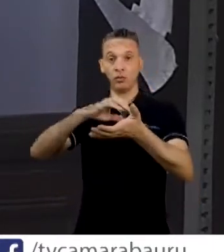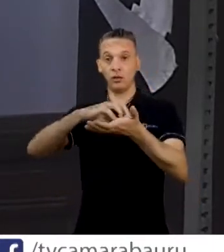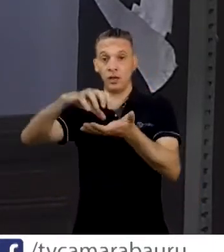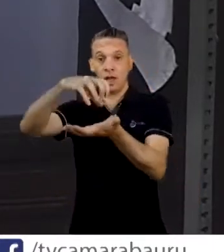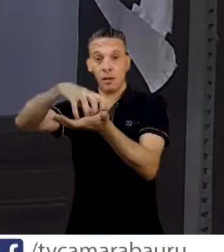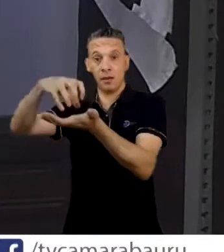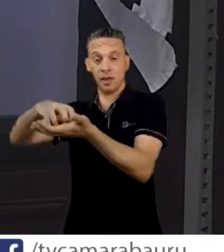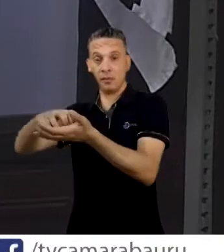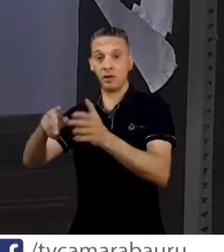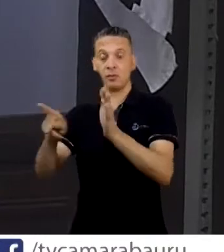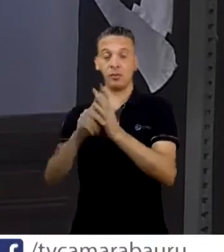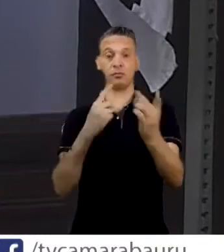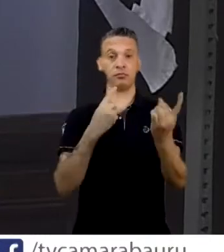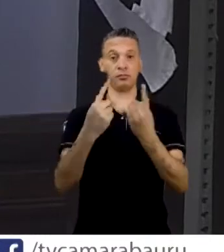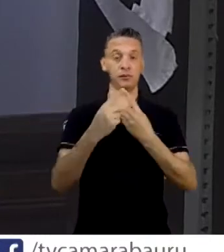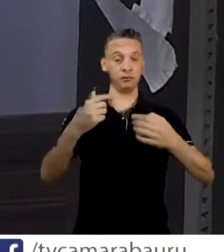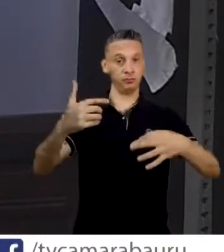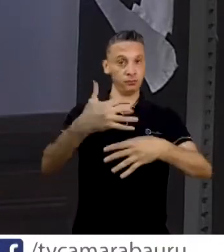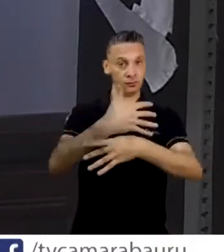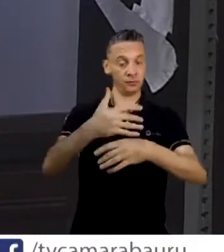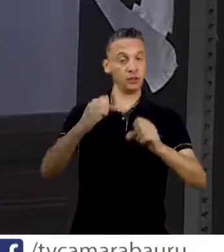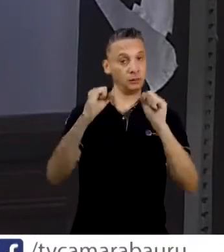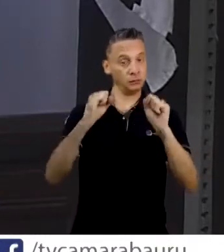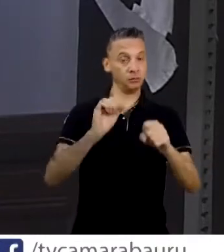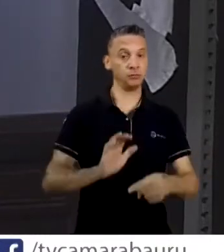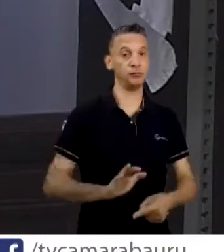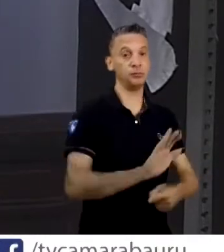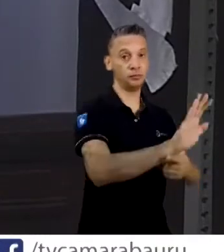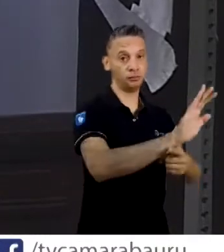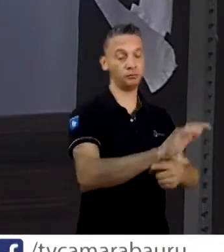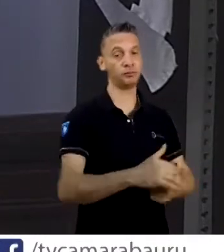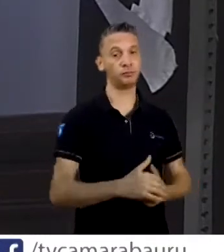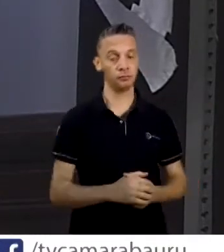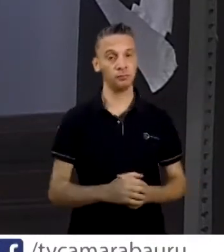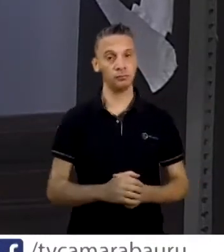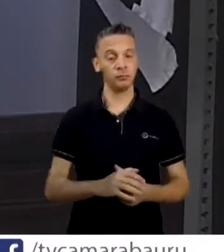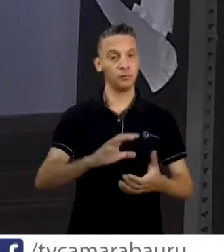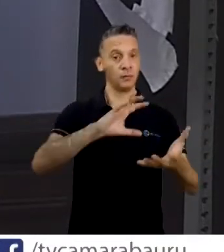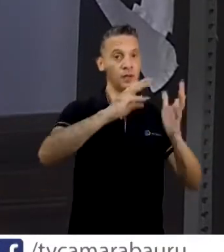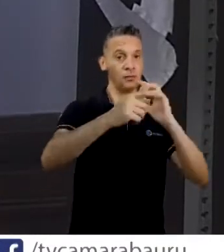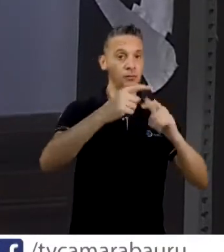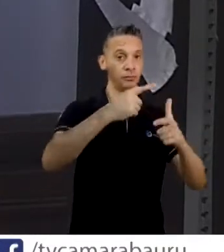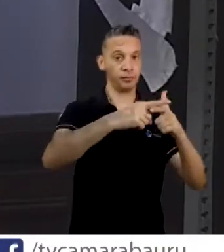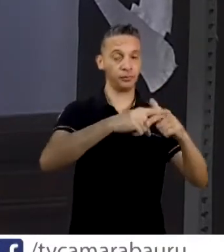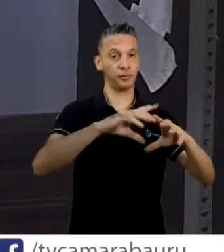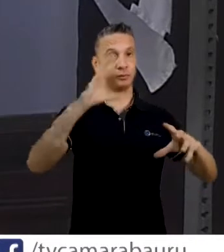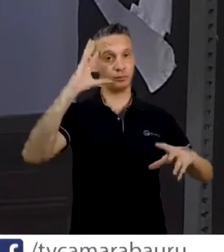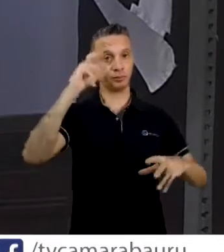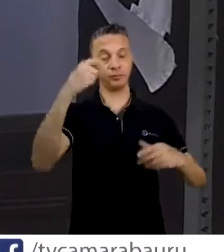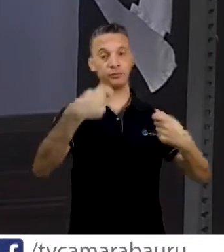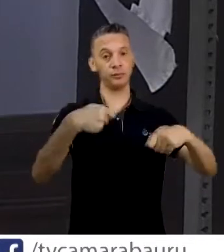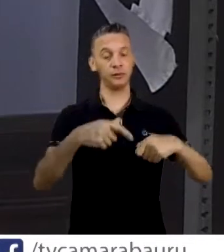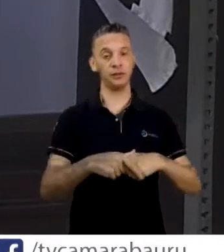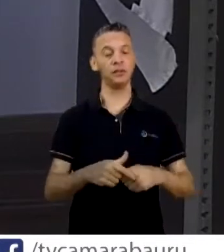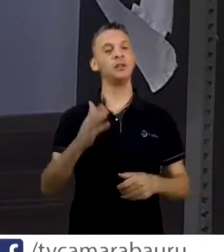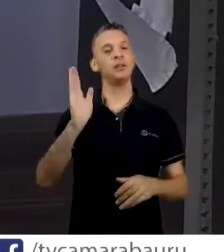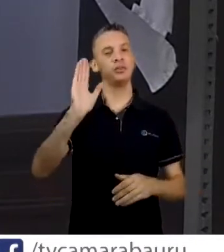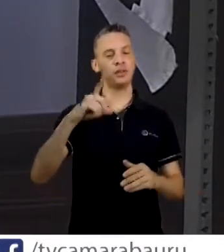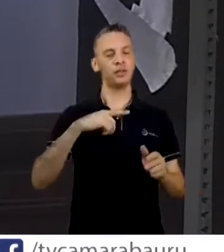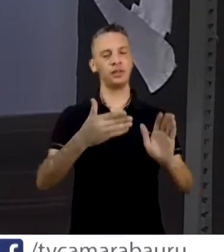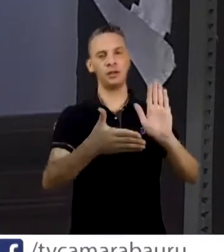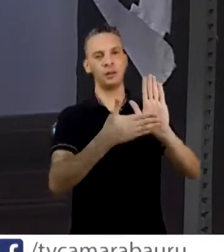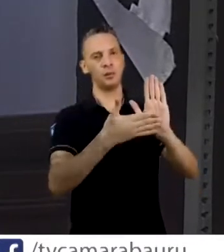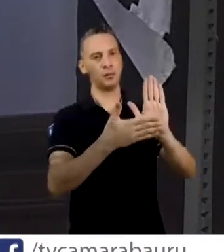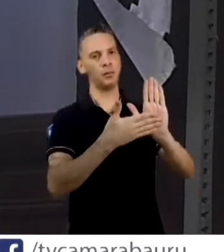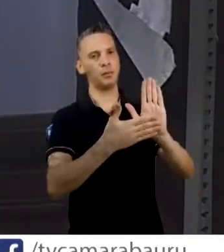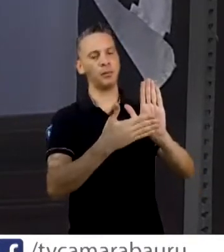trânsito da cidade, possa tomar as devidas providências, mesmo porque existe já uma proposta de contrapartida de instalar naquele viaduto da Vila São